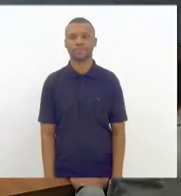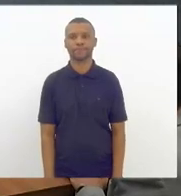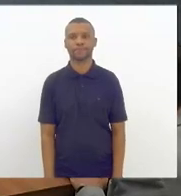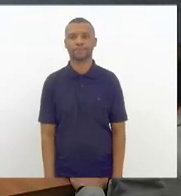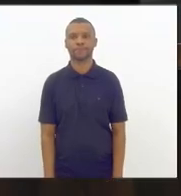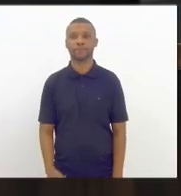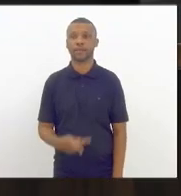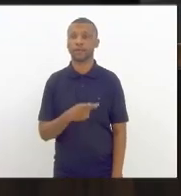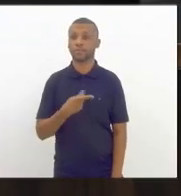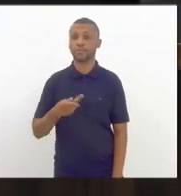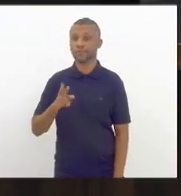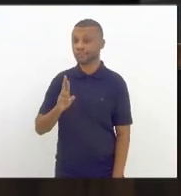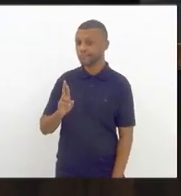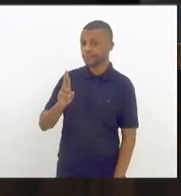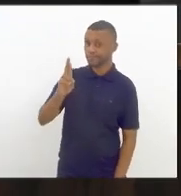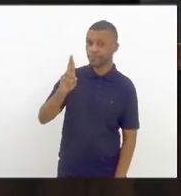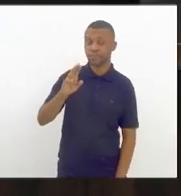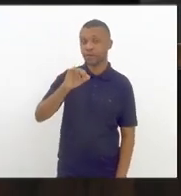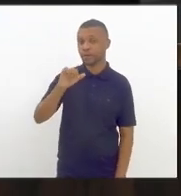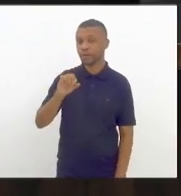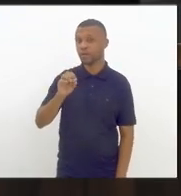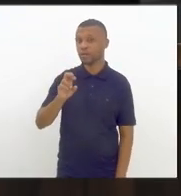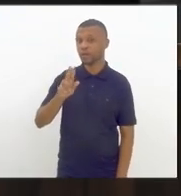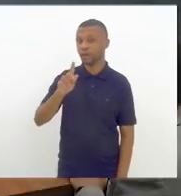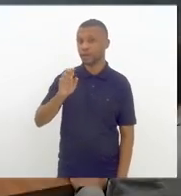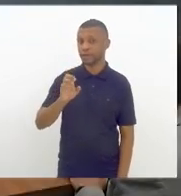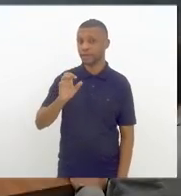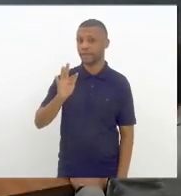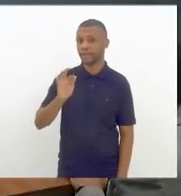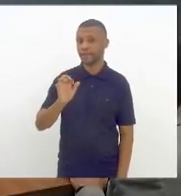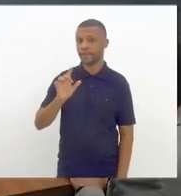Presidência designa relator, deputado Jorge Felipe Neto.